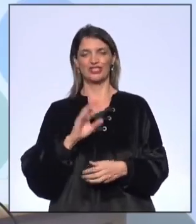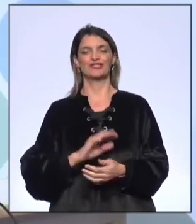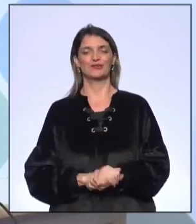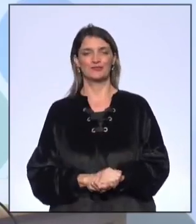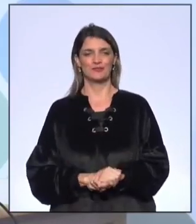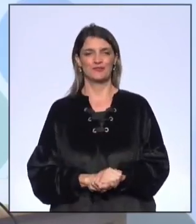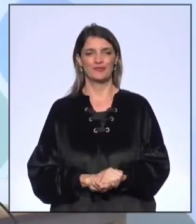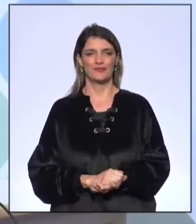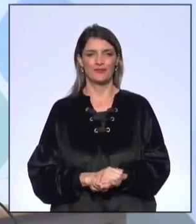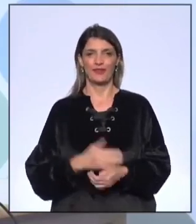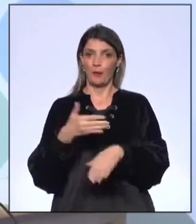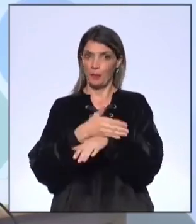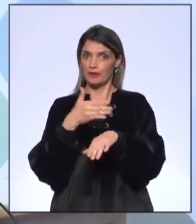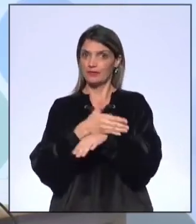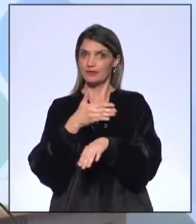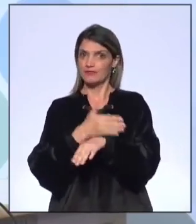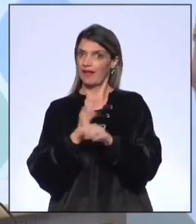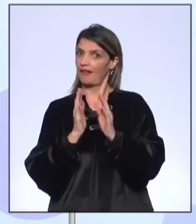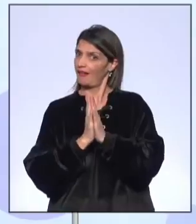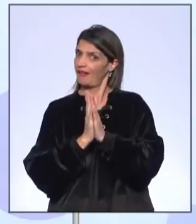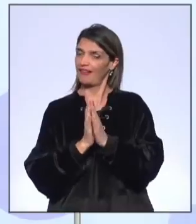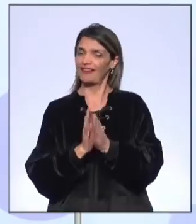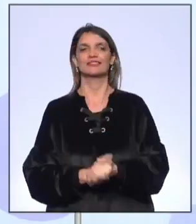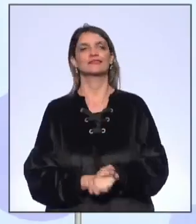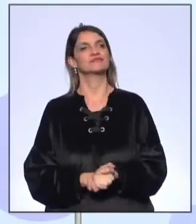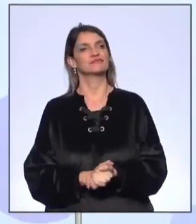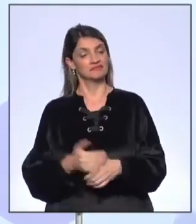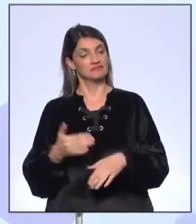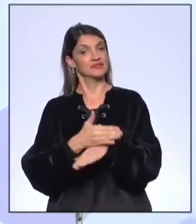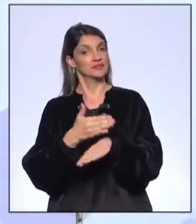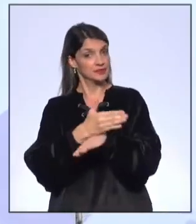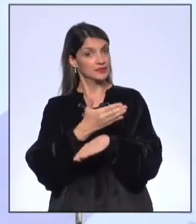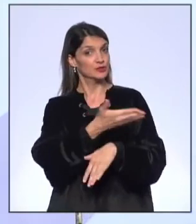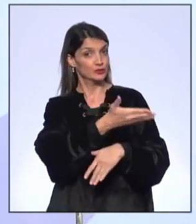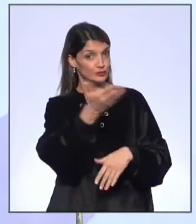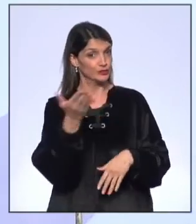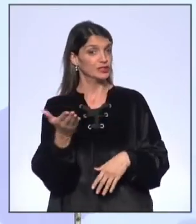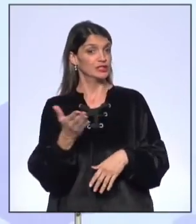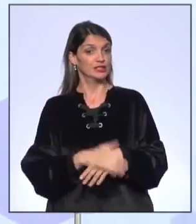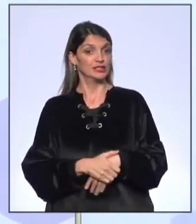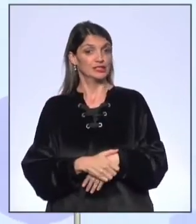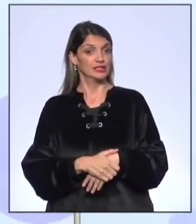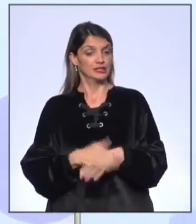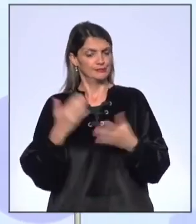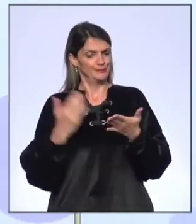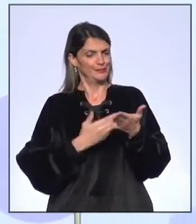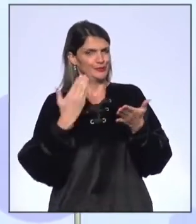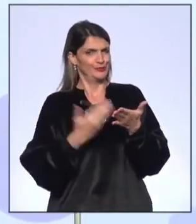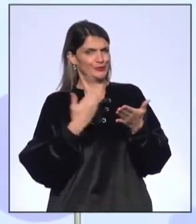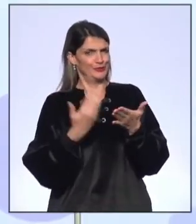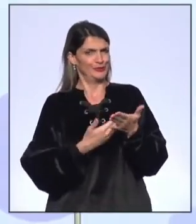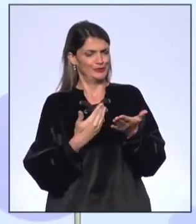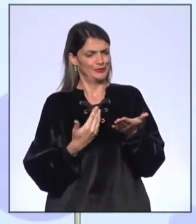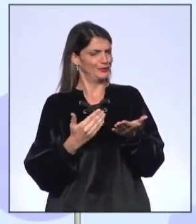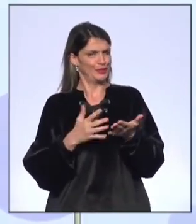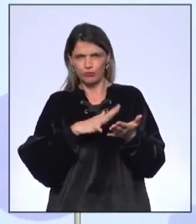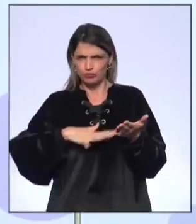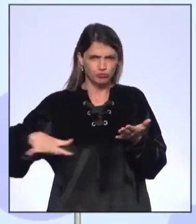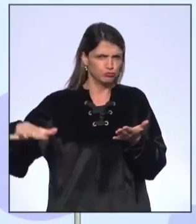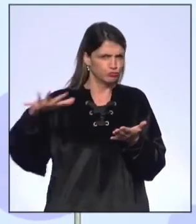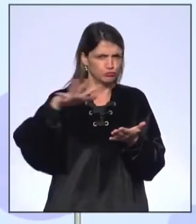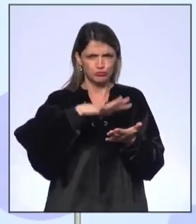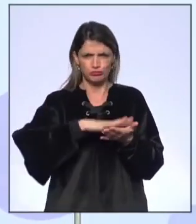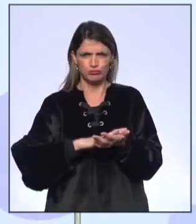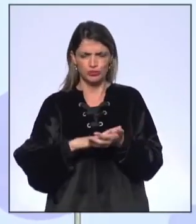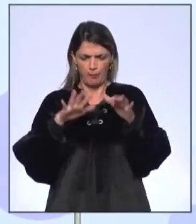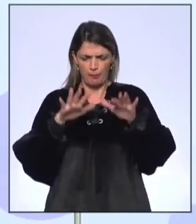por favor, vamos participar. Isso, a participação de todos vocês aí. Coloquem a apostila, o livro, caderno,